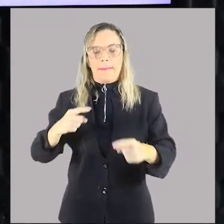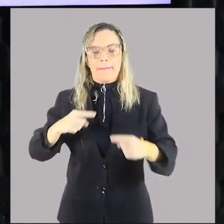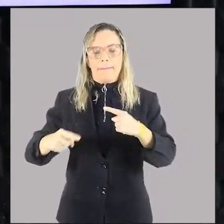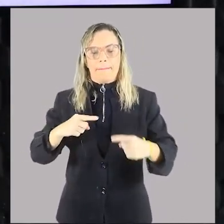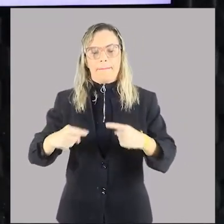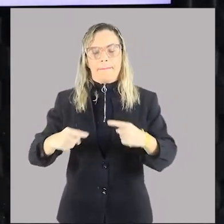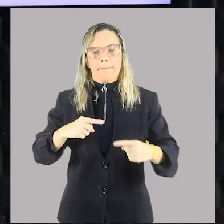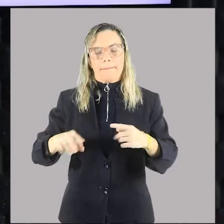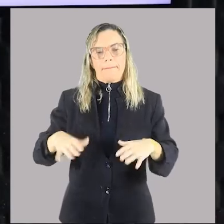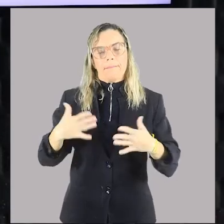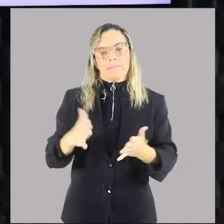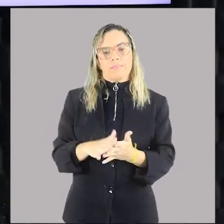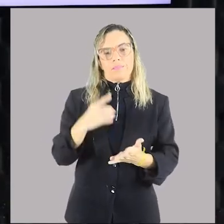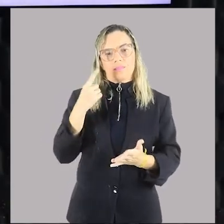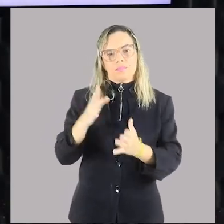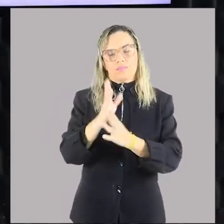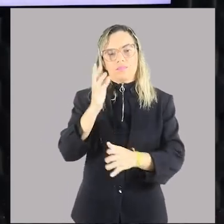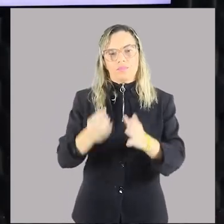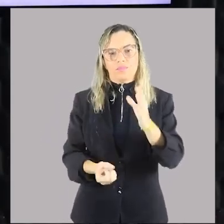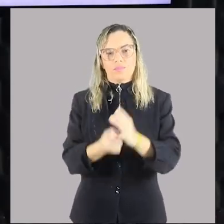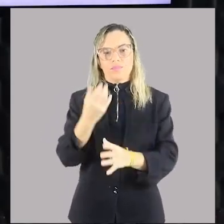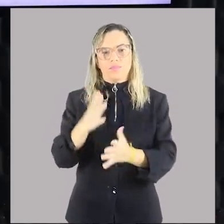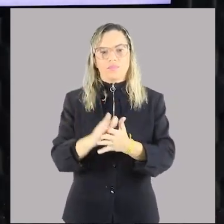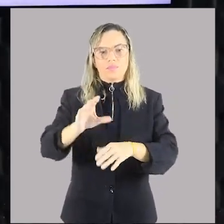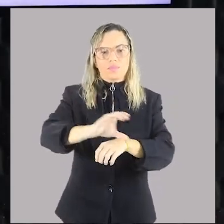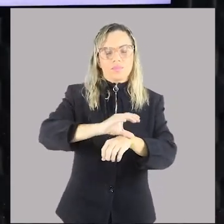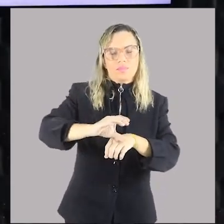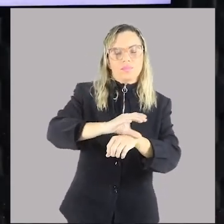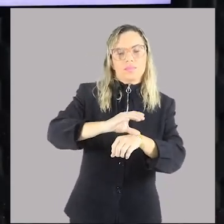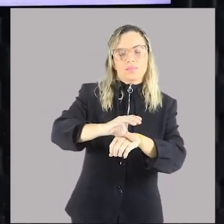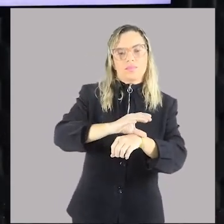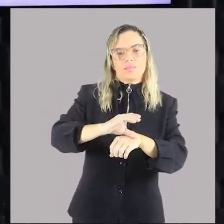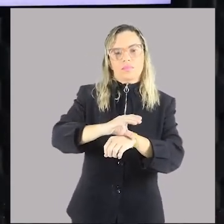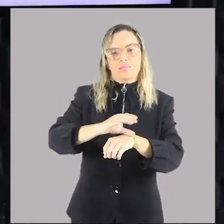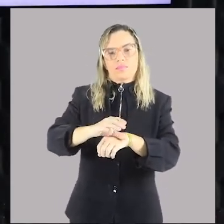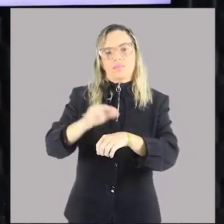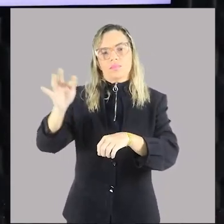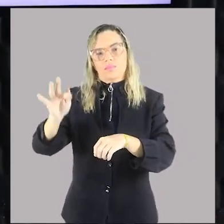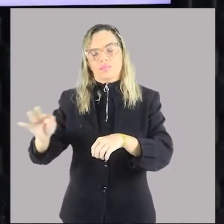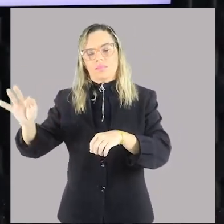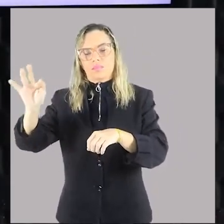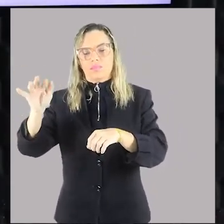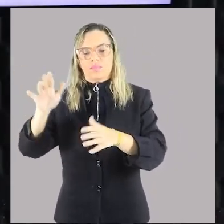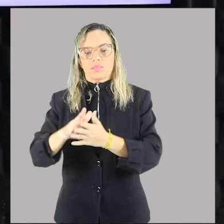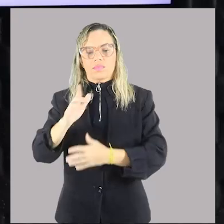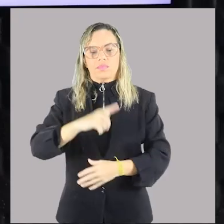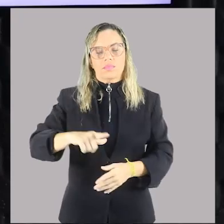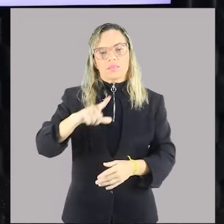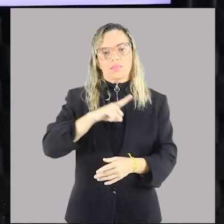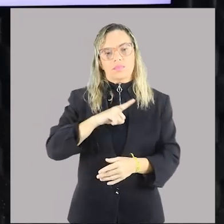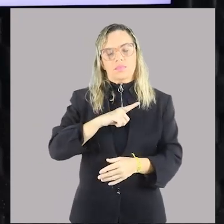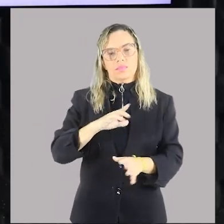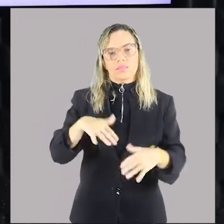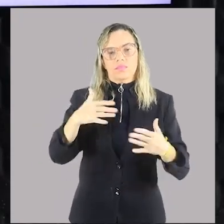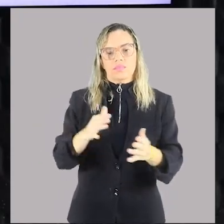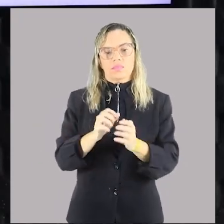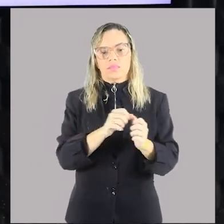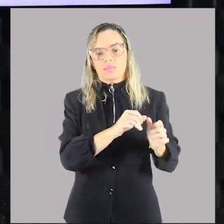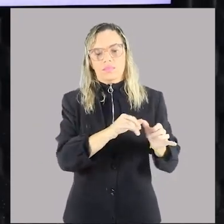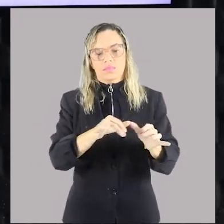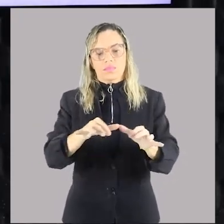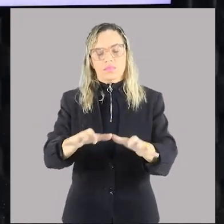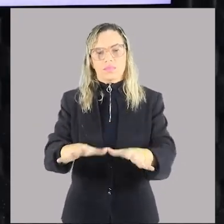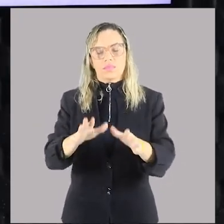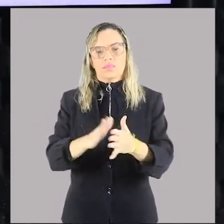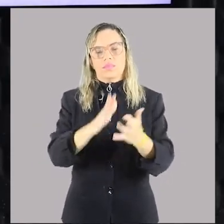política é a que é originária na Constituição. Justamente numa federação vai existir uma